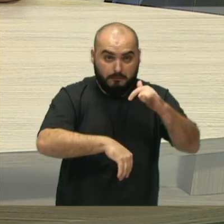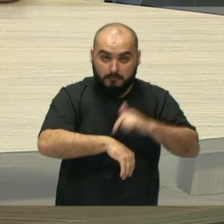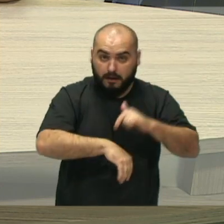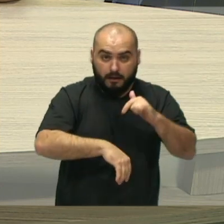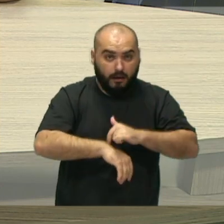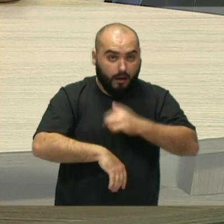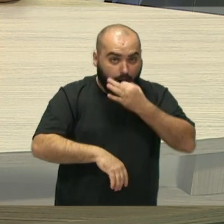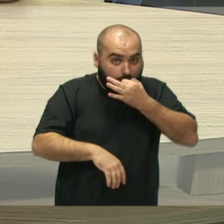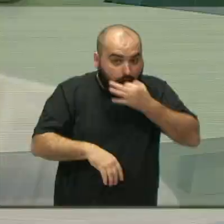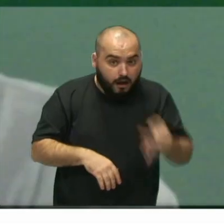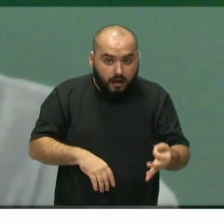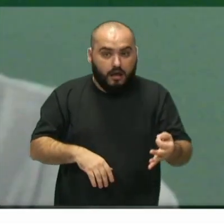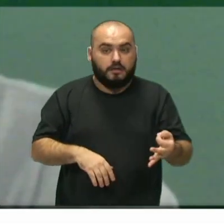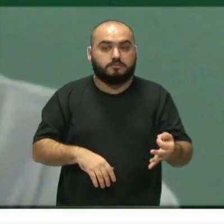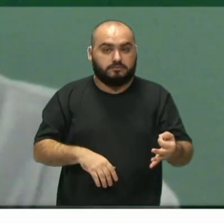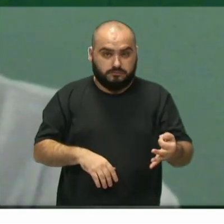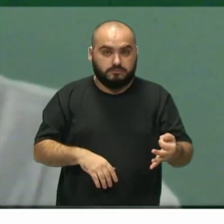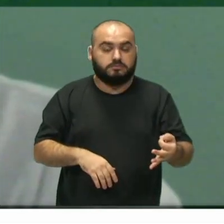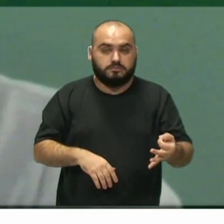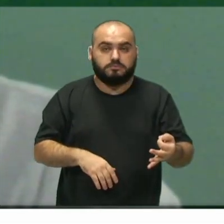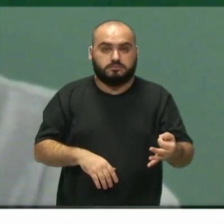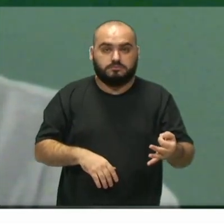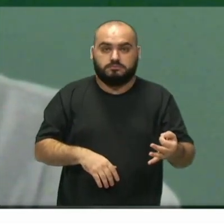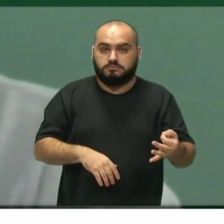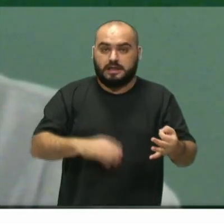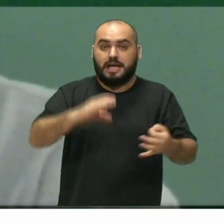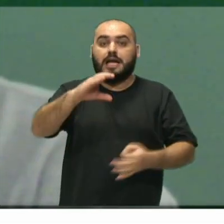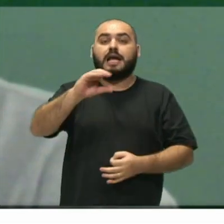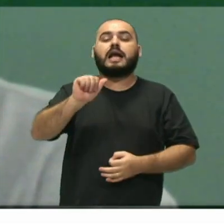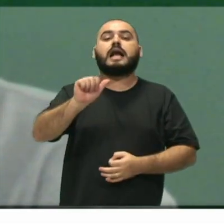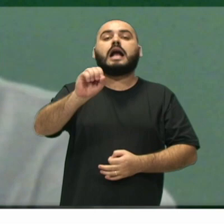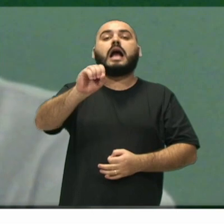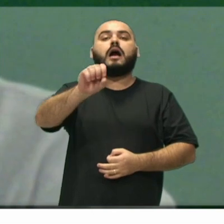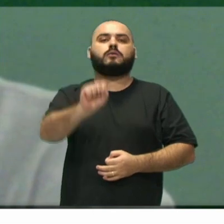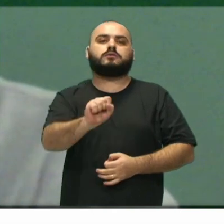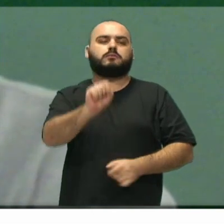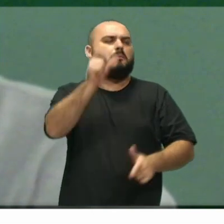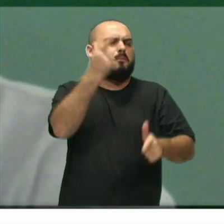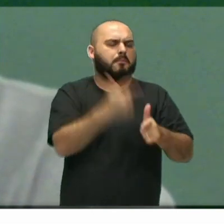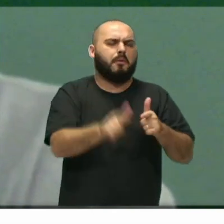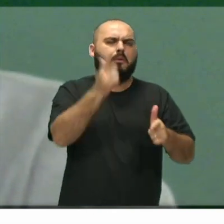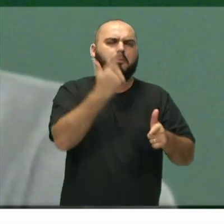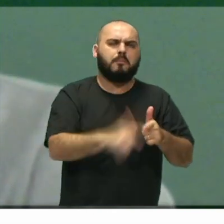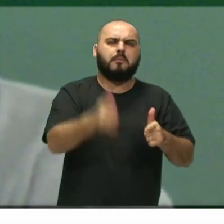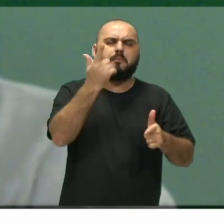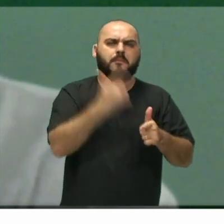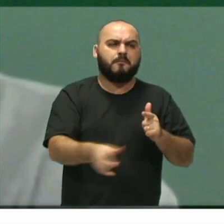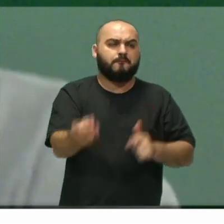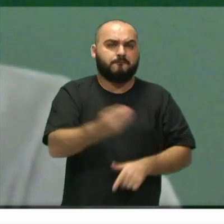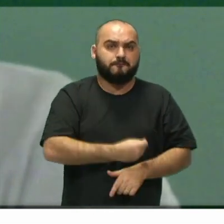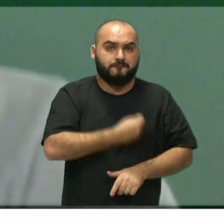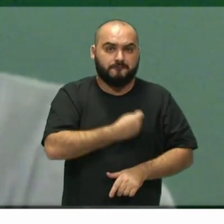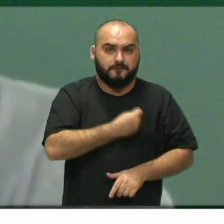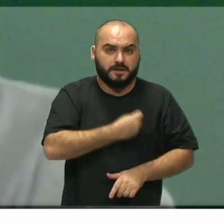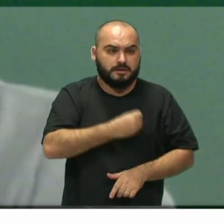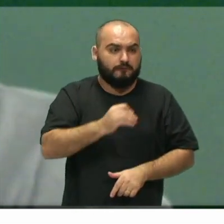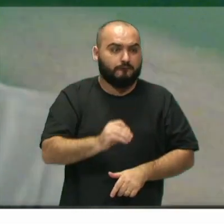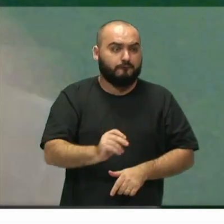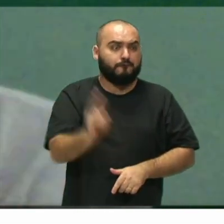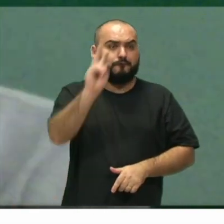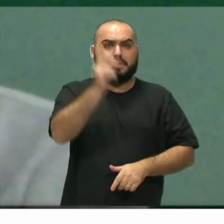pessoas isso está sendo assim o caos, eles estão se dando conta que muitas coisas nas suas vidas não têm